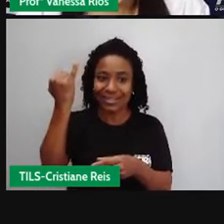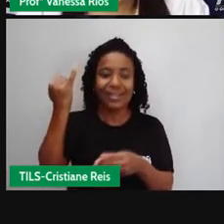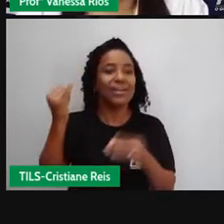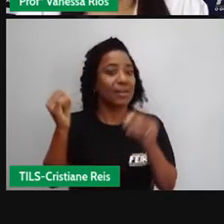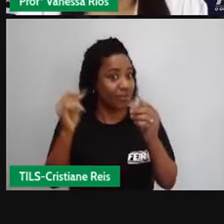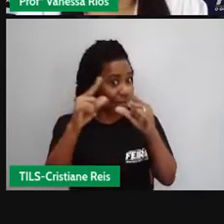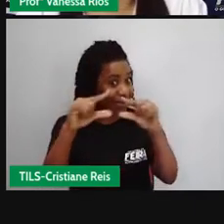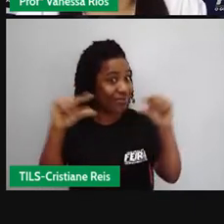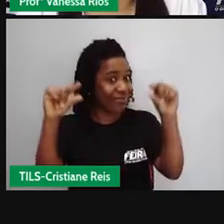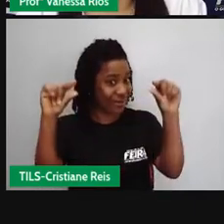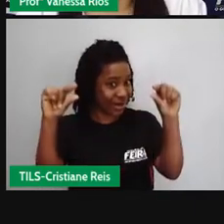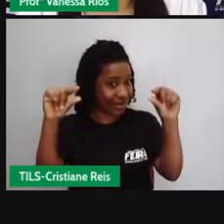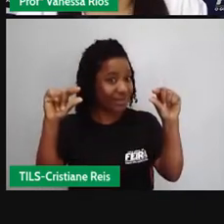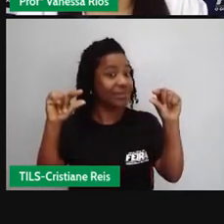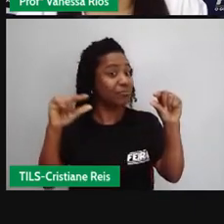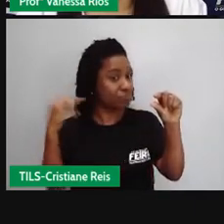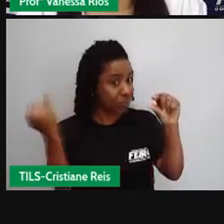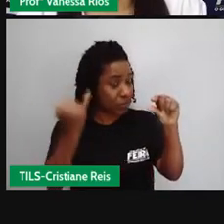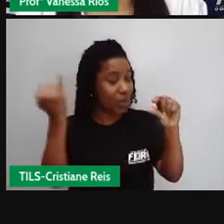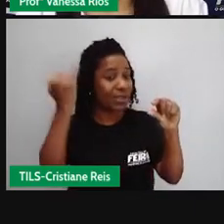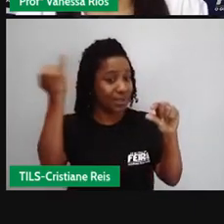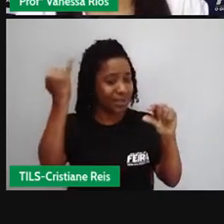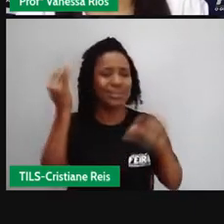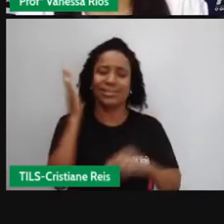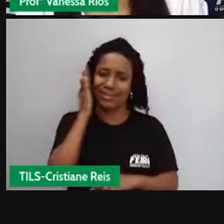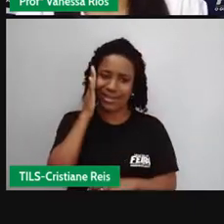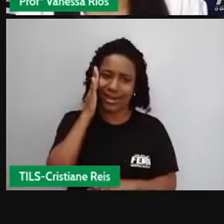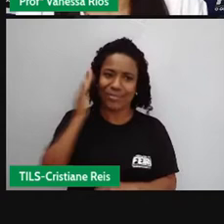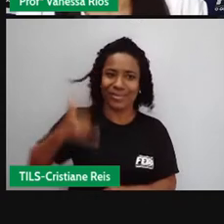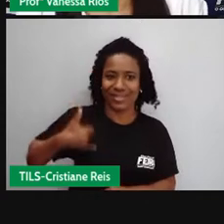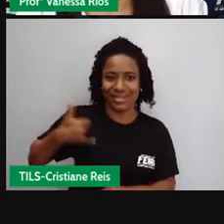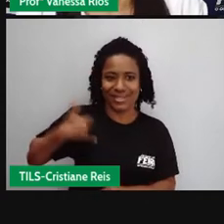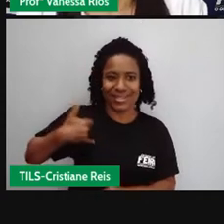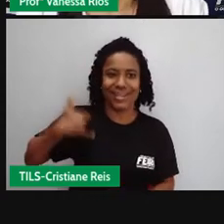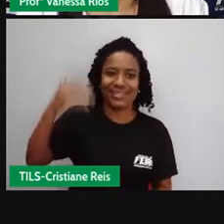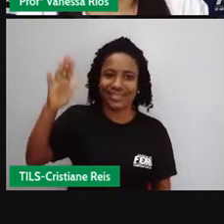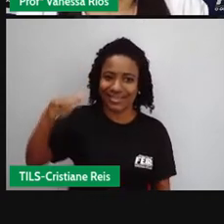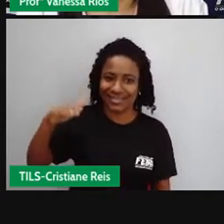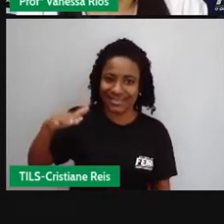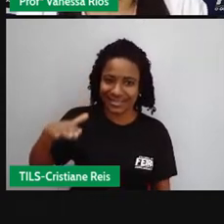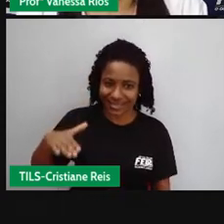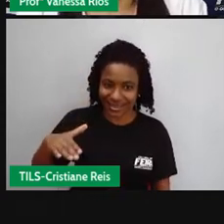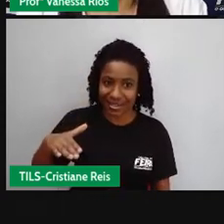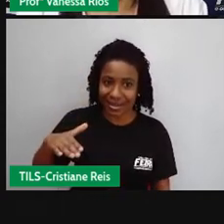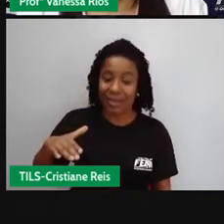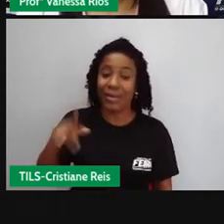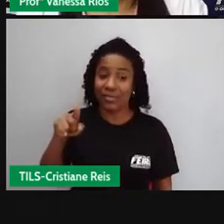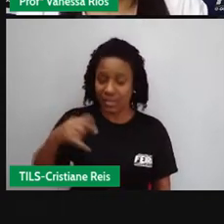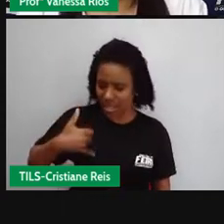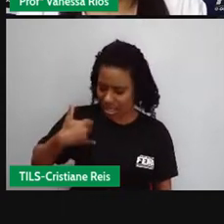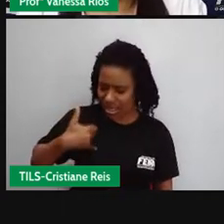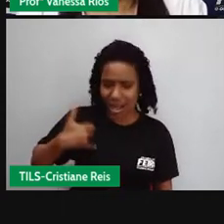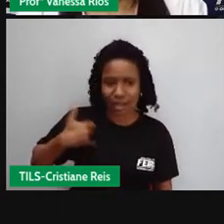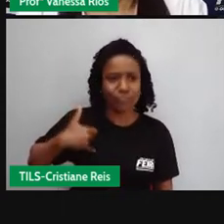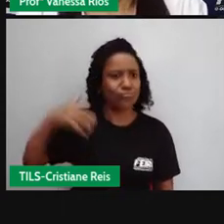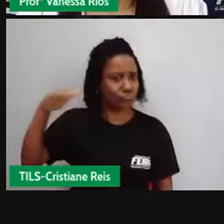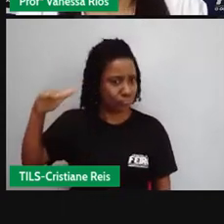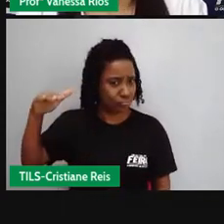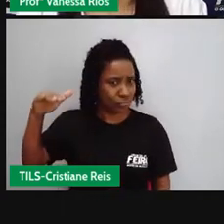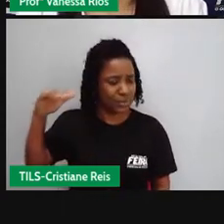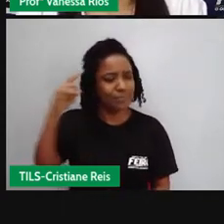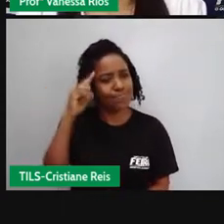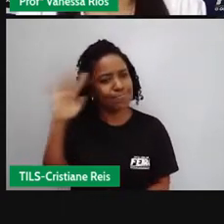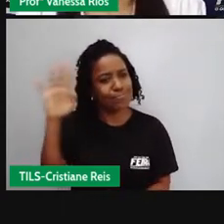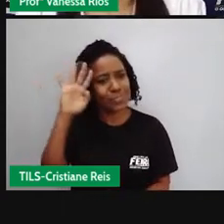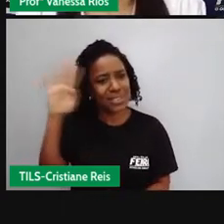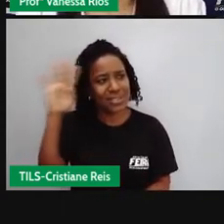votam, né? Não tem aí idade para votar, mas já tem idade para refletir e pensar sobre a importância dessa ação. Porque a gente